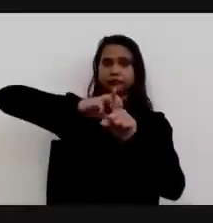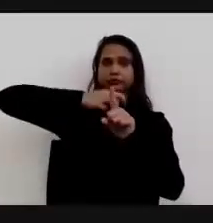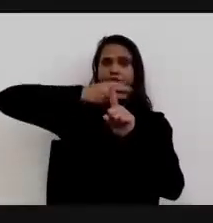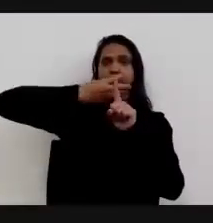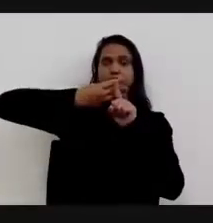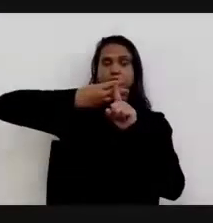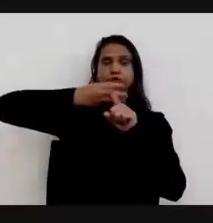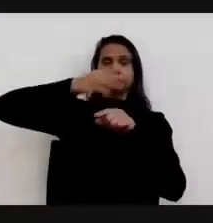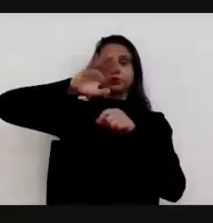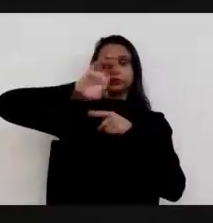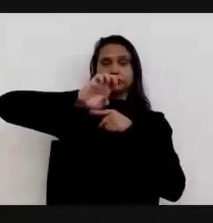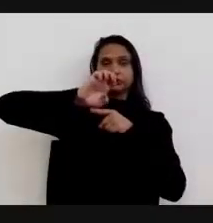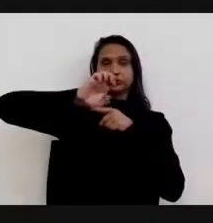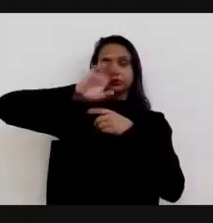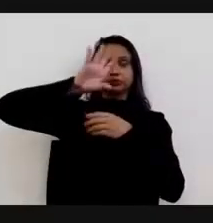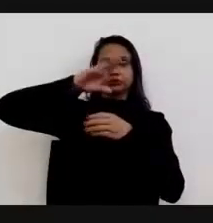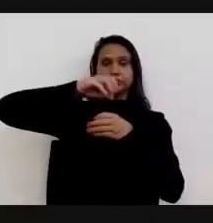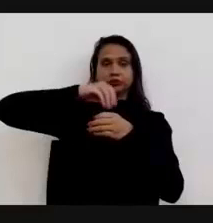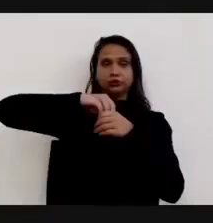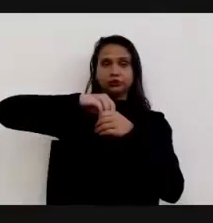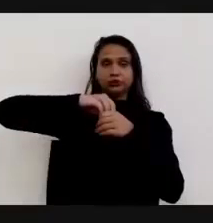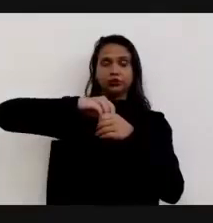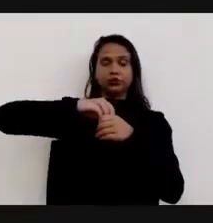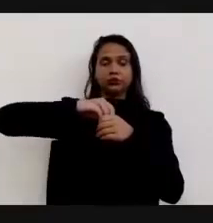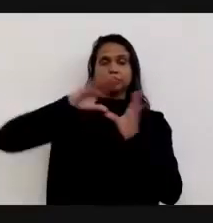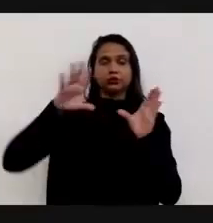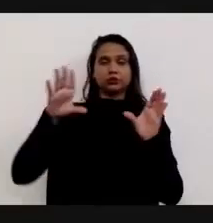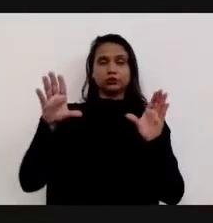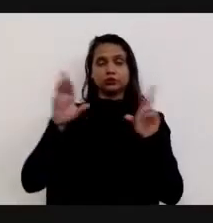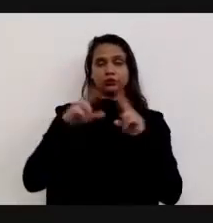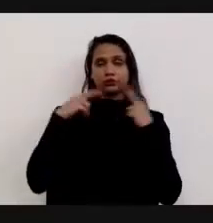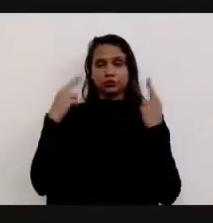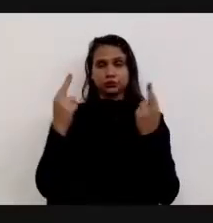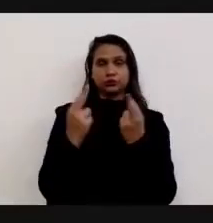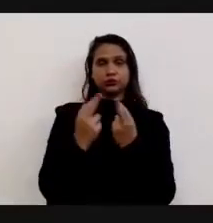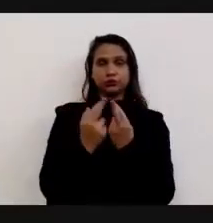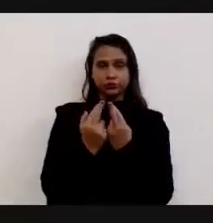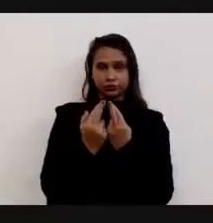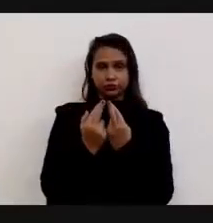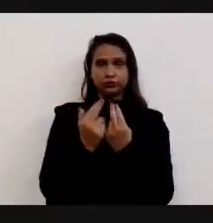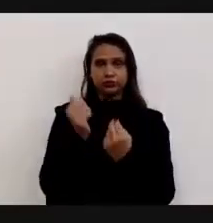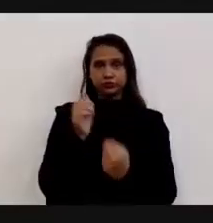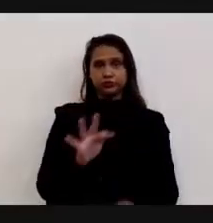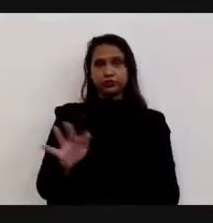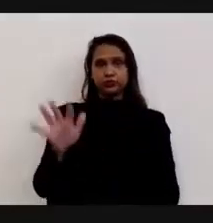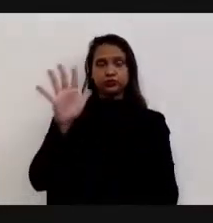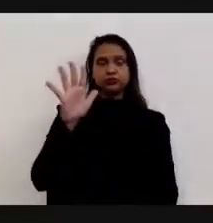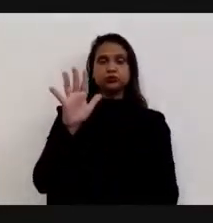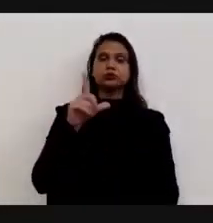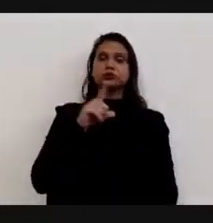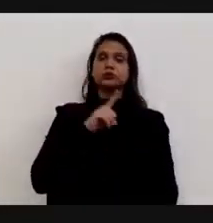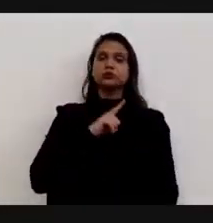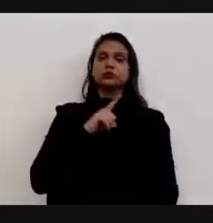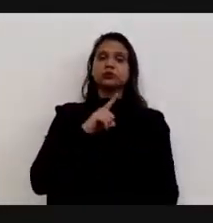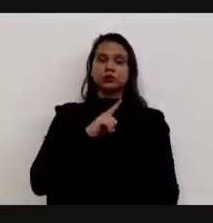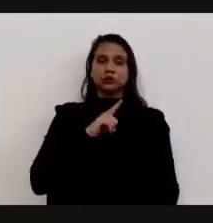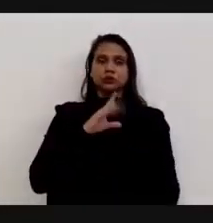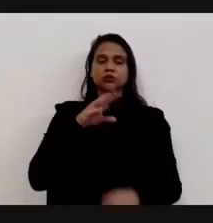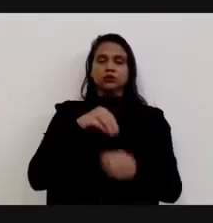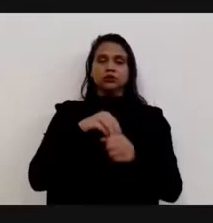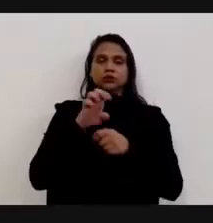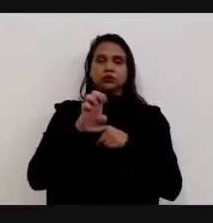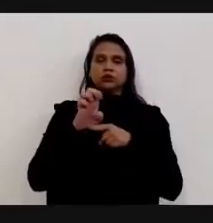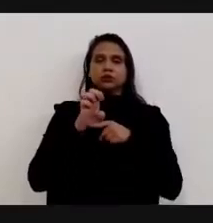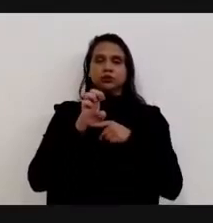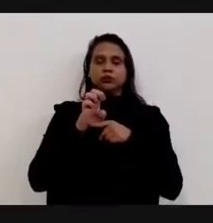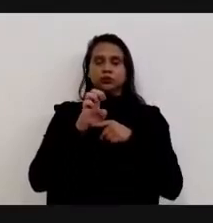dias depois, as Assembleias Legislativas já criaram no Estado. E com mesmos vícios, sem controle.